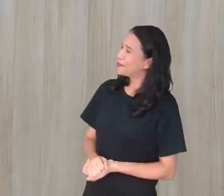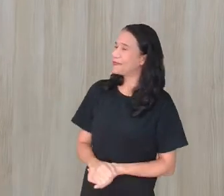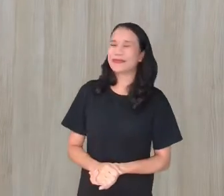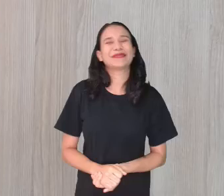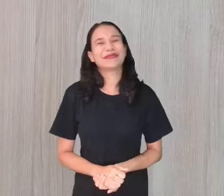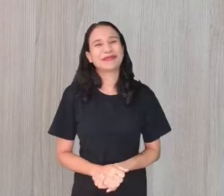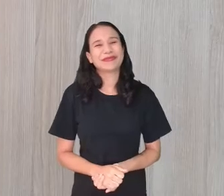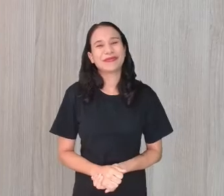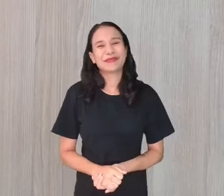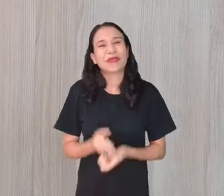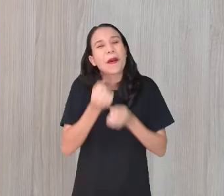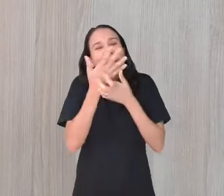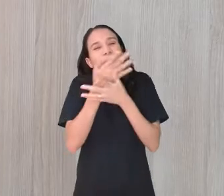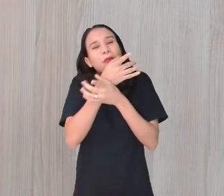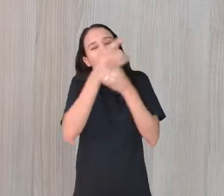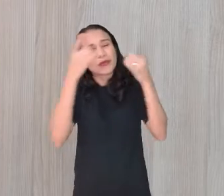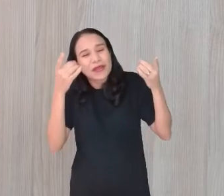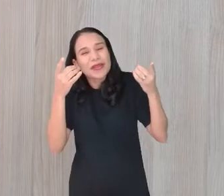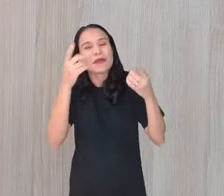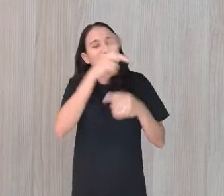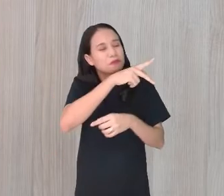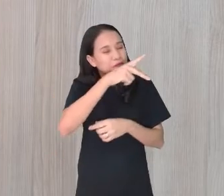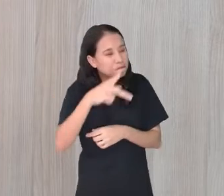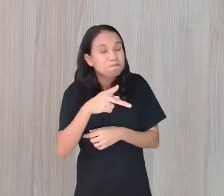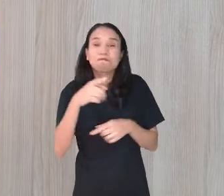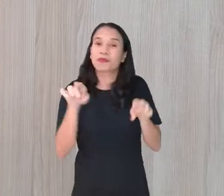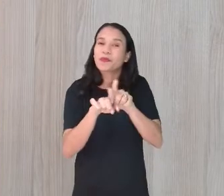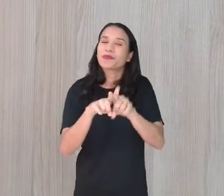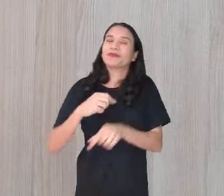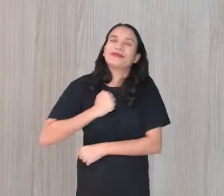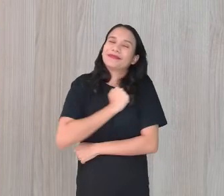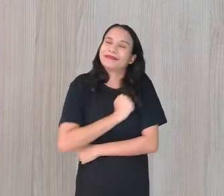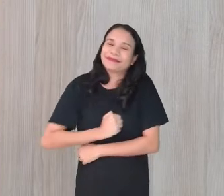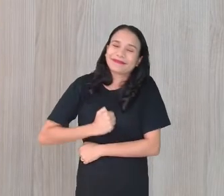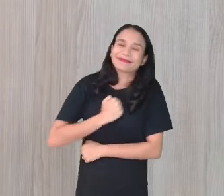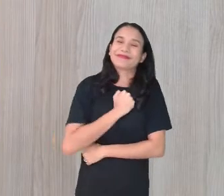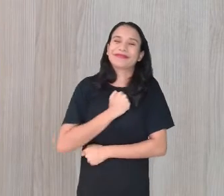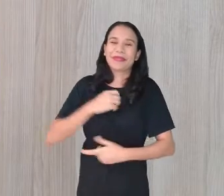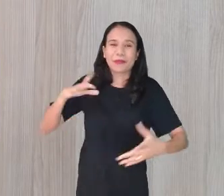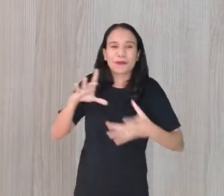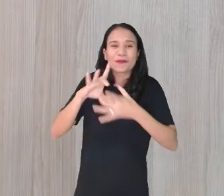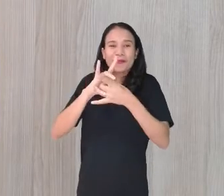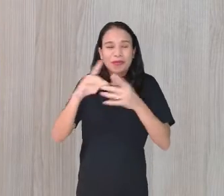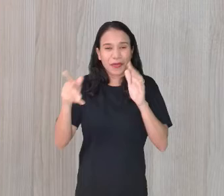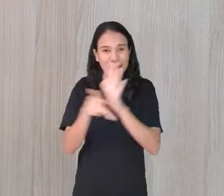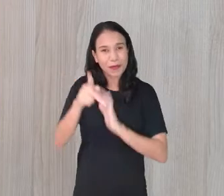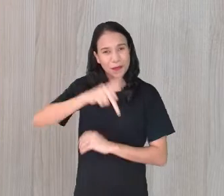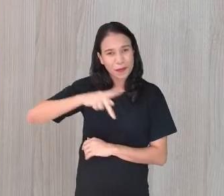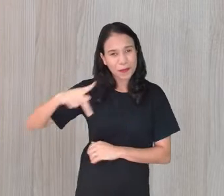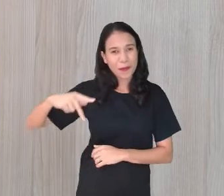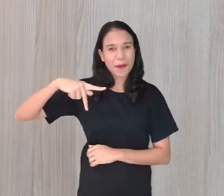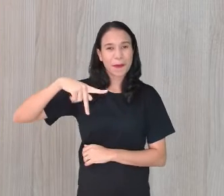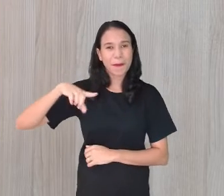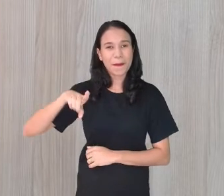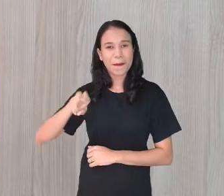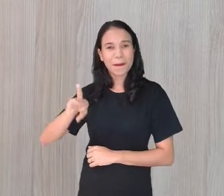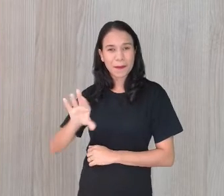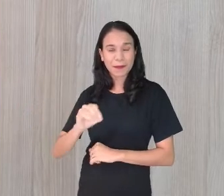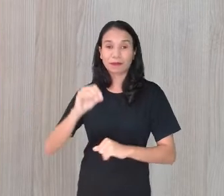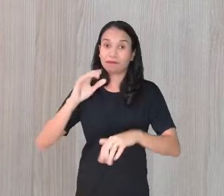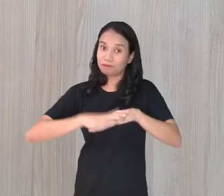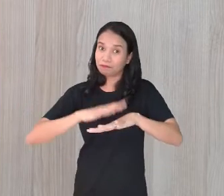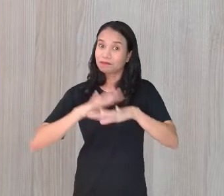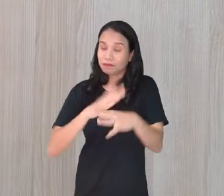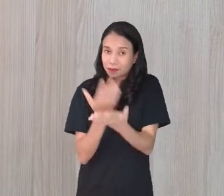estás? Bom dia, Pedro. Também saudade aqui de fazer essa parceria com o professor Pedro na aula de matemática